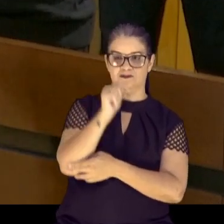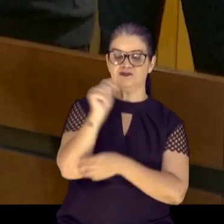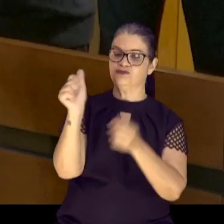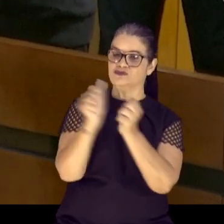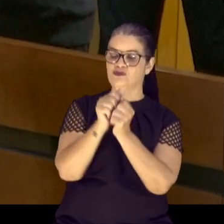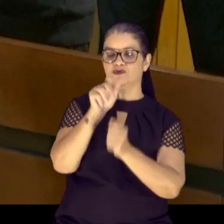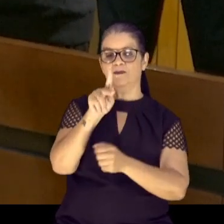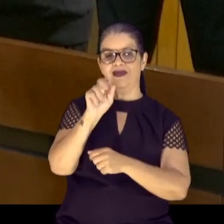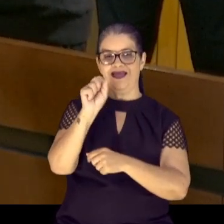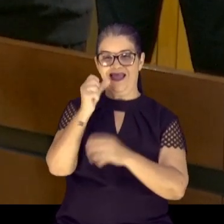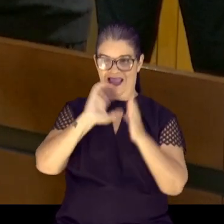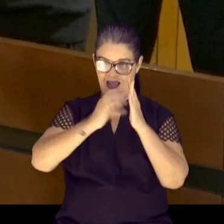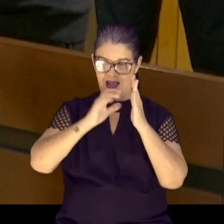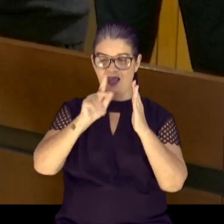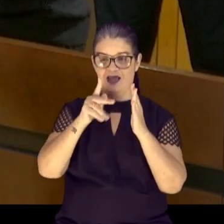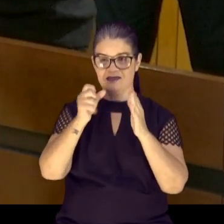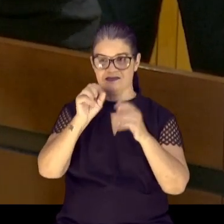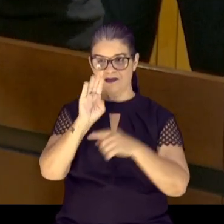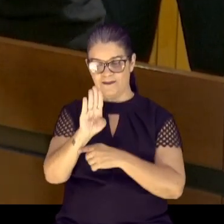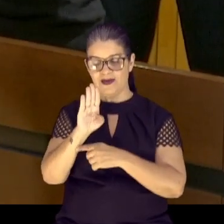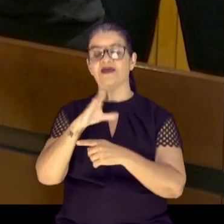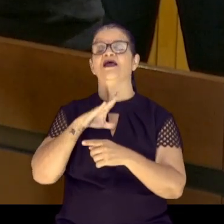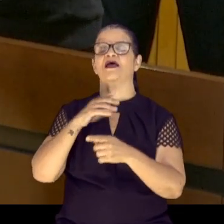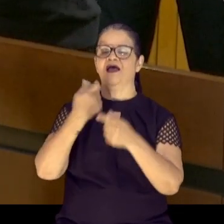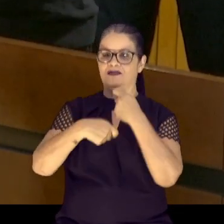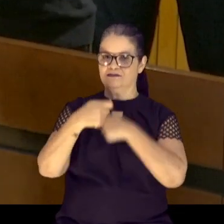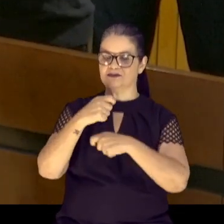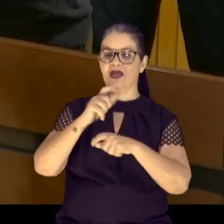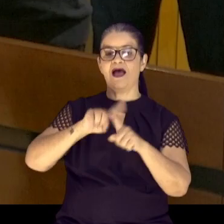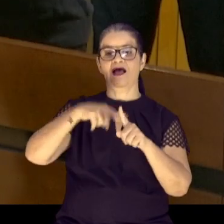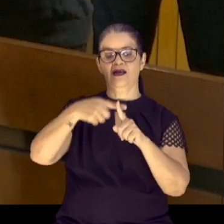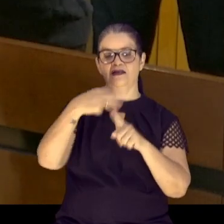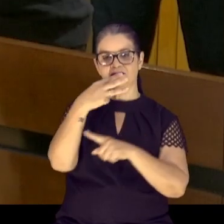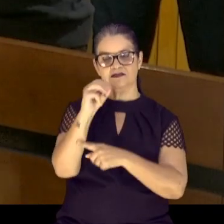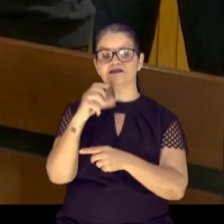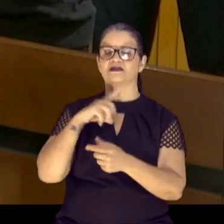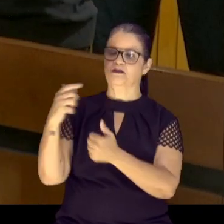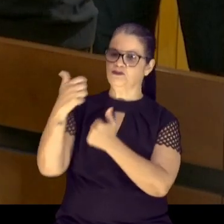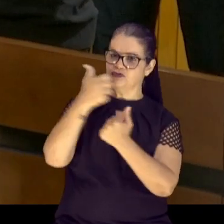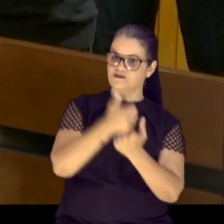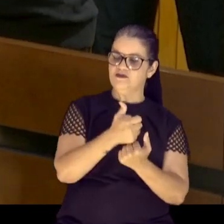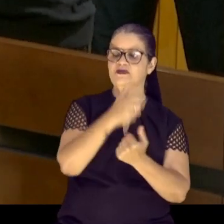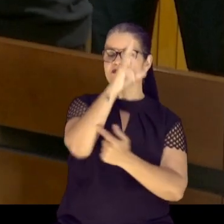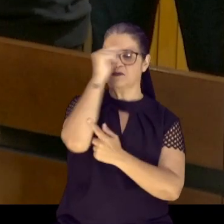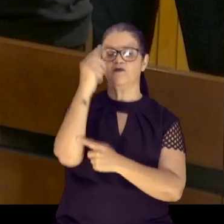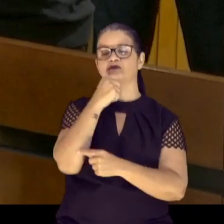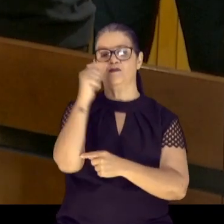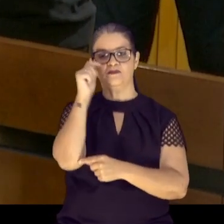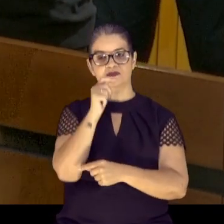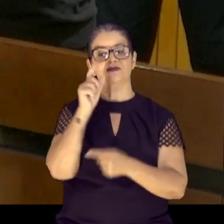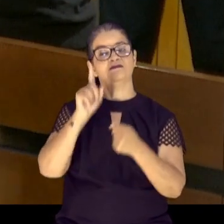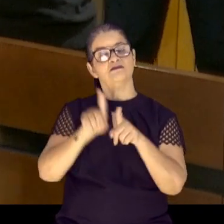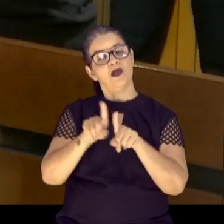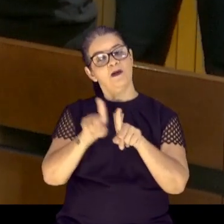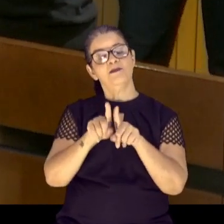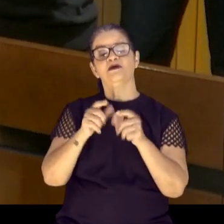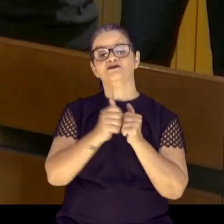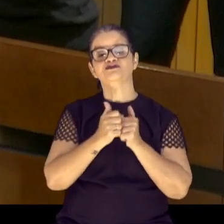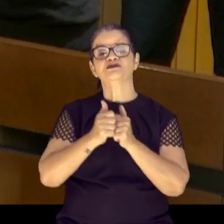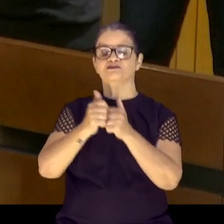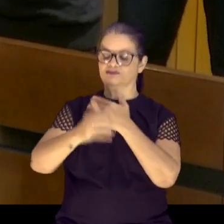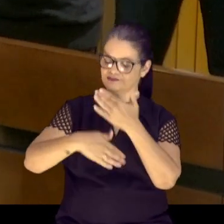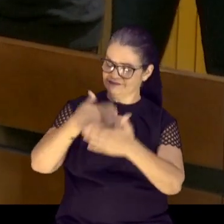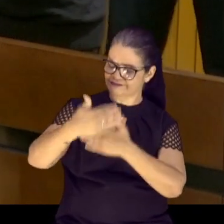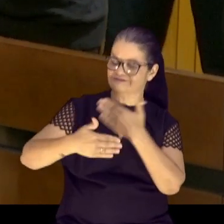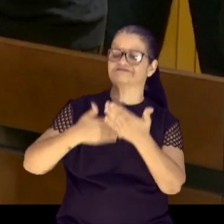PSB administram, além dos outros 30 em que temos vice-prefeitos ou vice-prefeitas, também estamos seguindo em frente